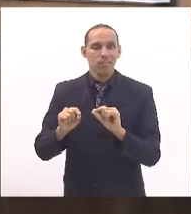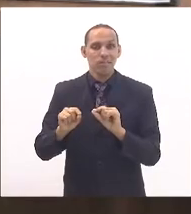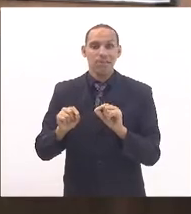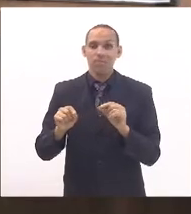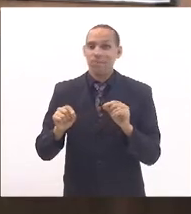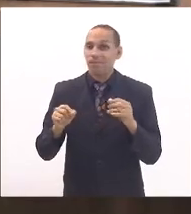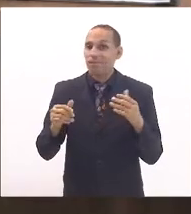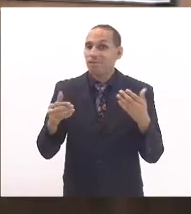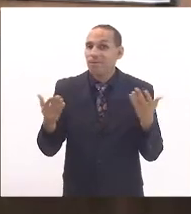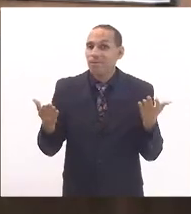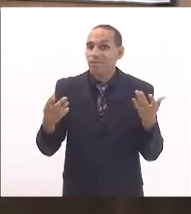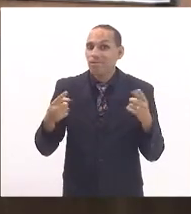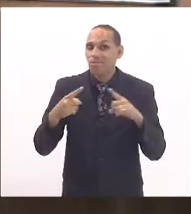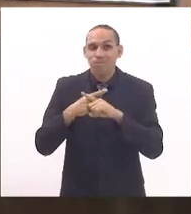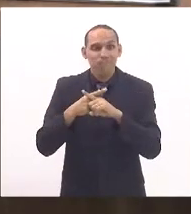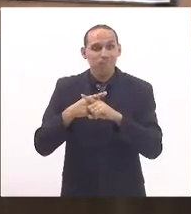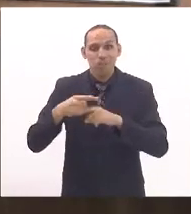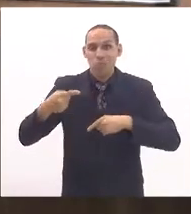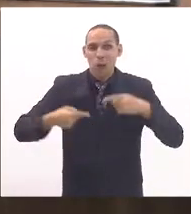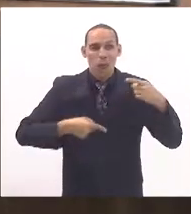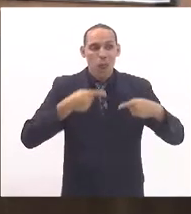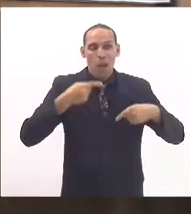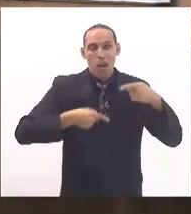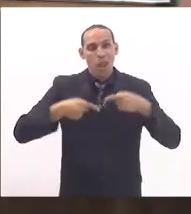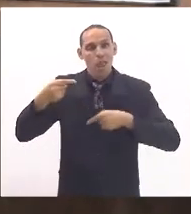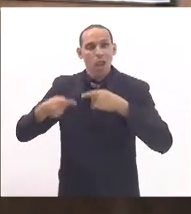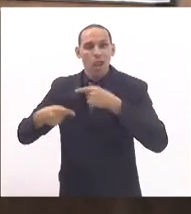E aí houve divergência de opiniões.